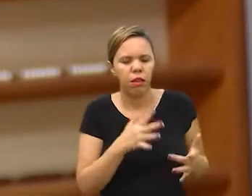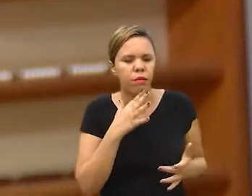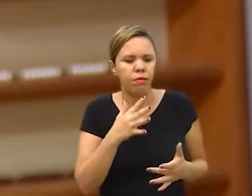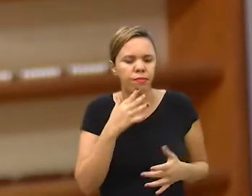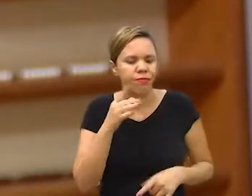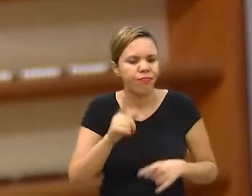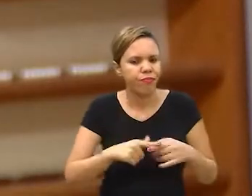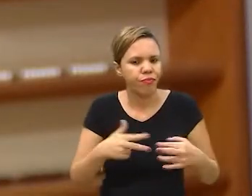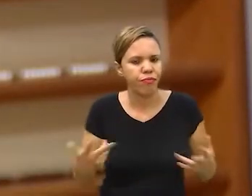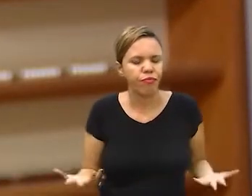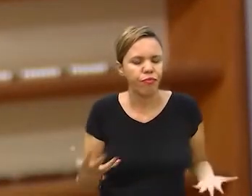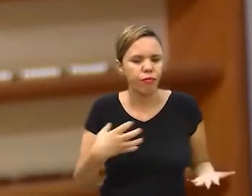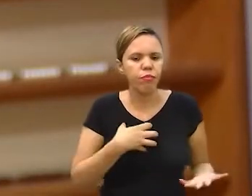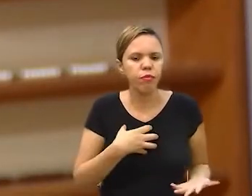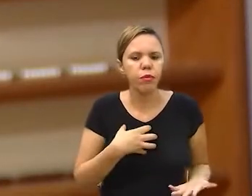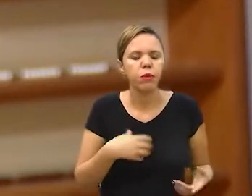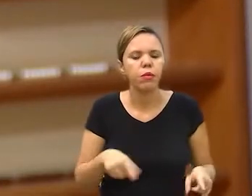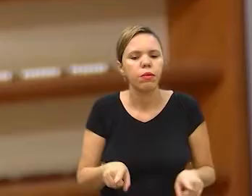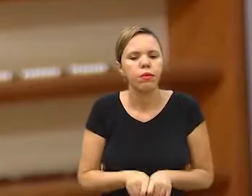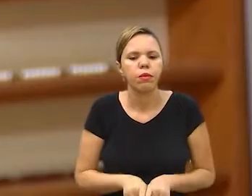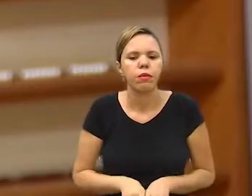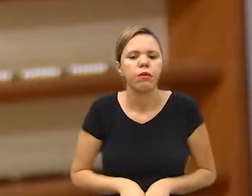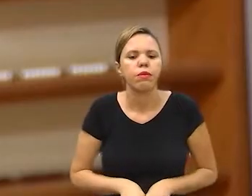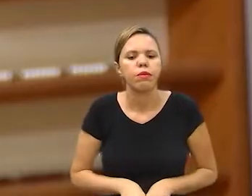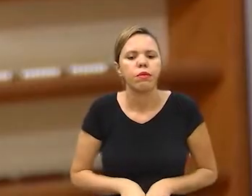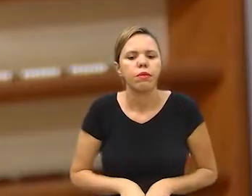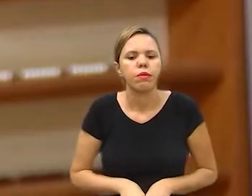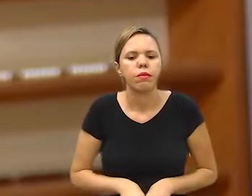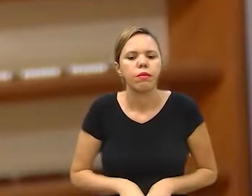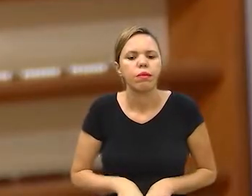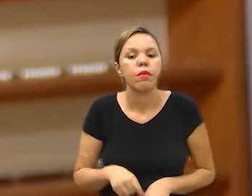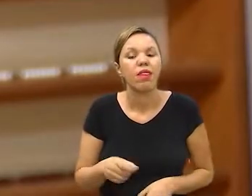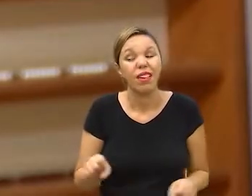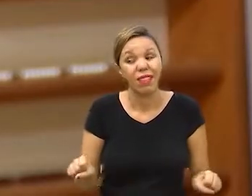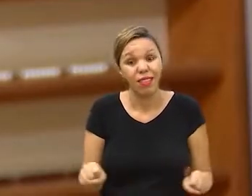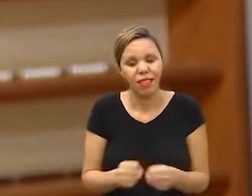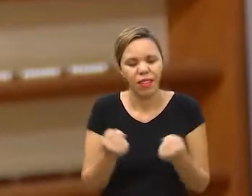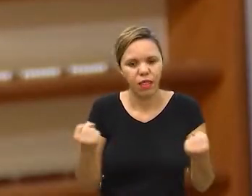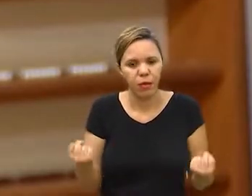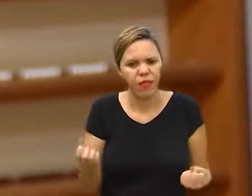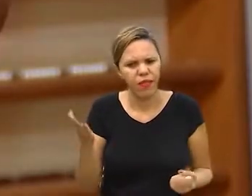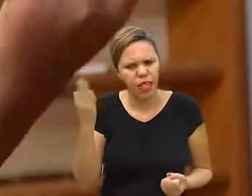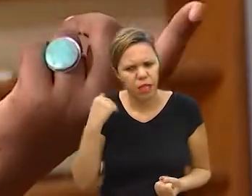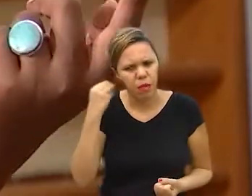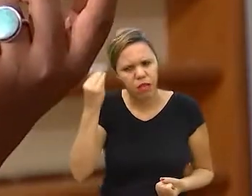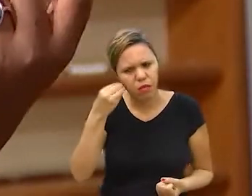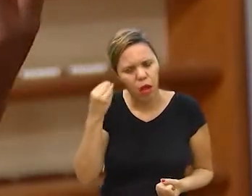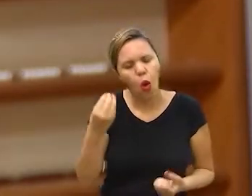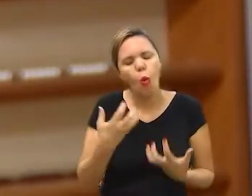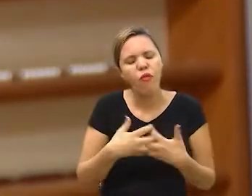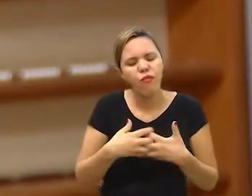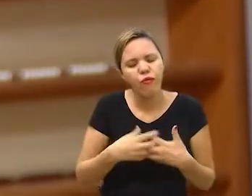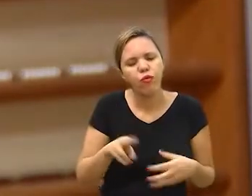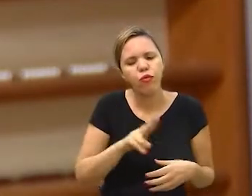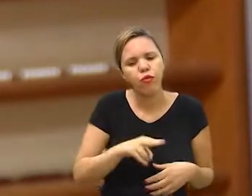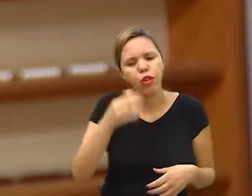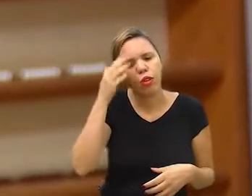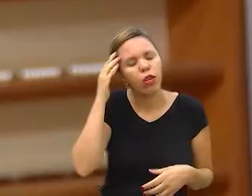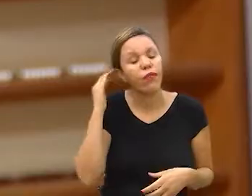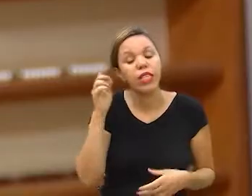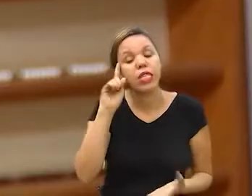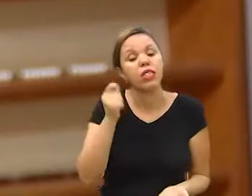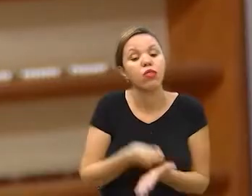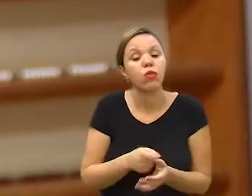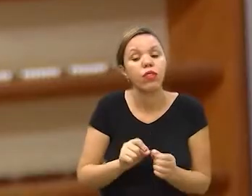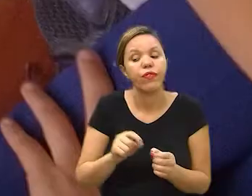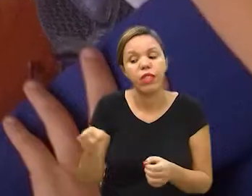o objeto, de sentir, também ela vai saber que quebra, né, como funciona, e ela vai decidir também o